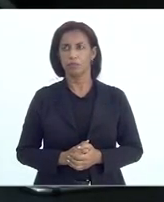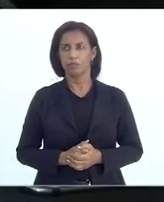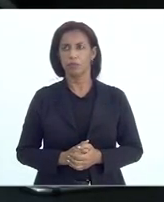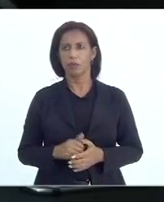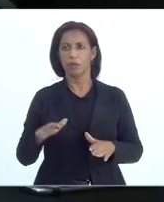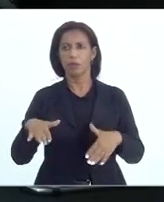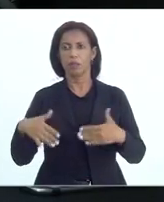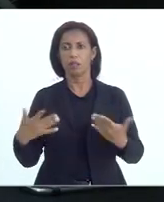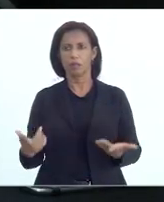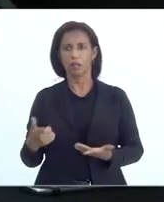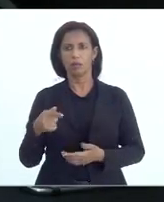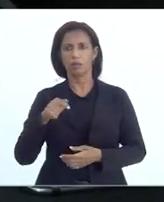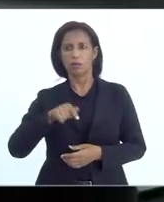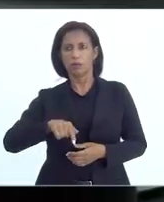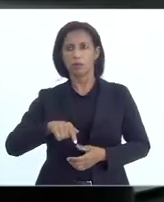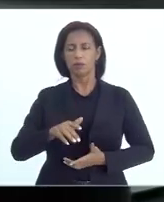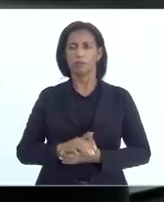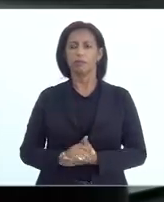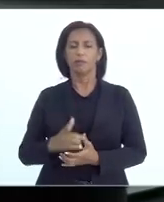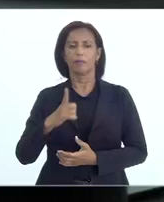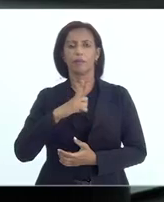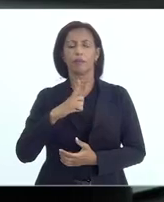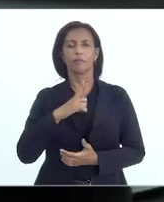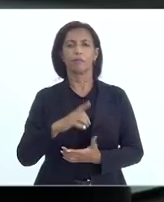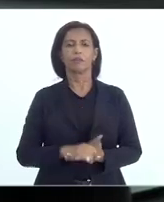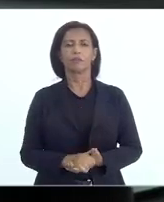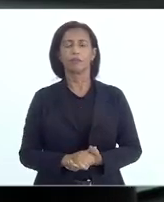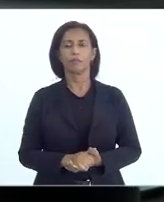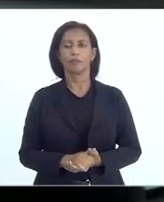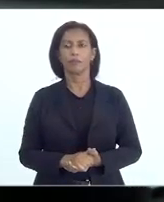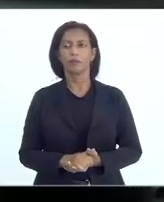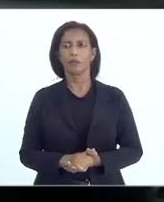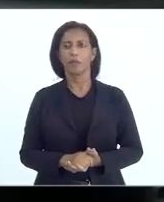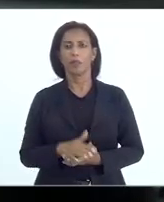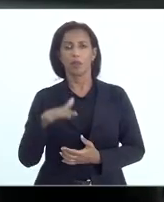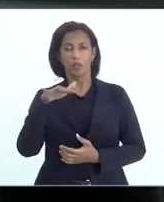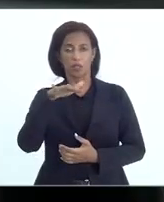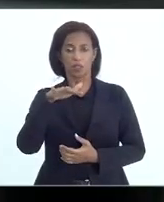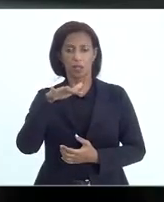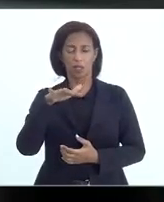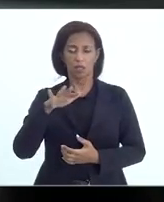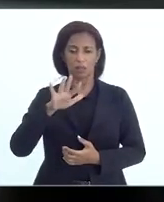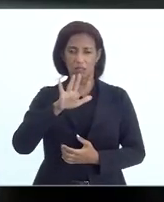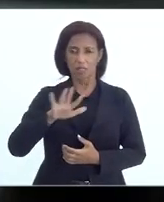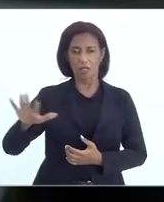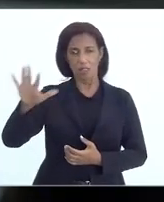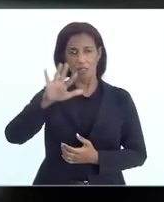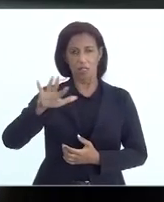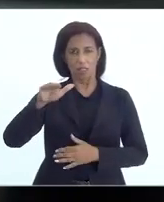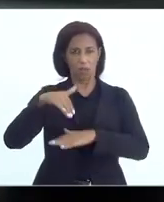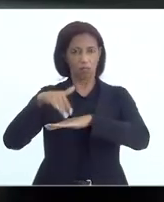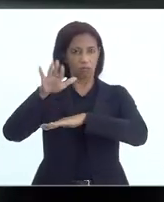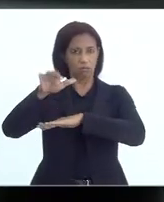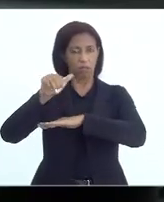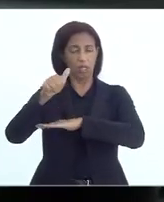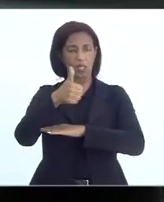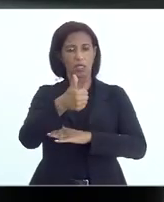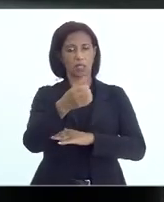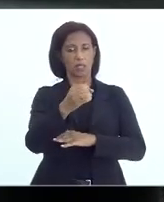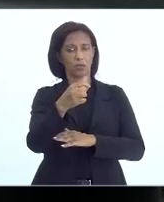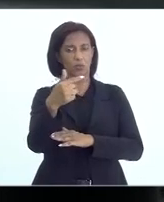então nessa situação nós temos lá identificados na nossa seção de recrutamento 107